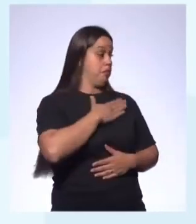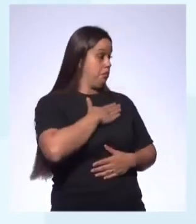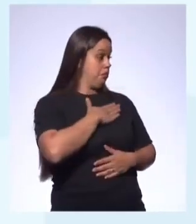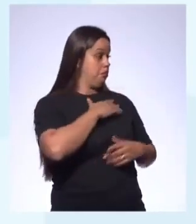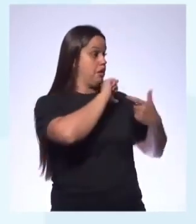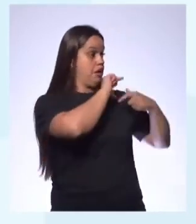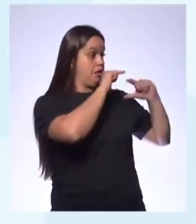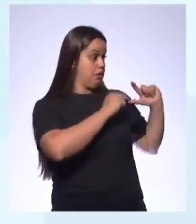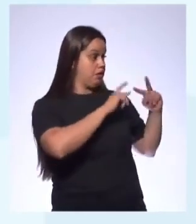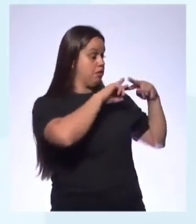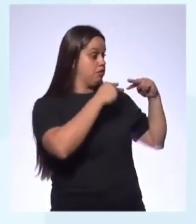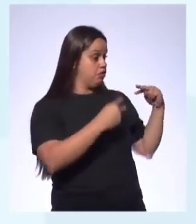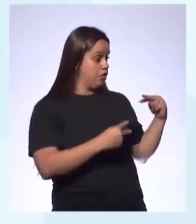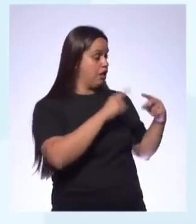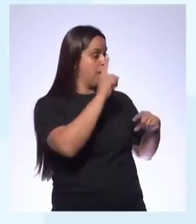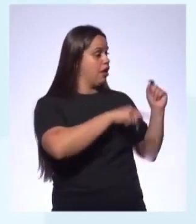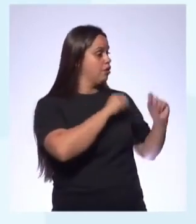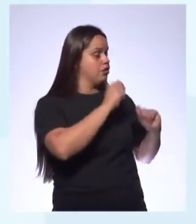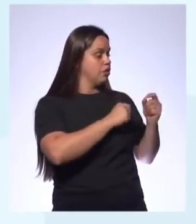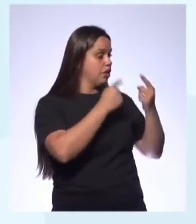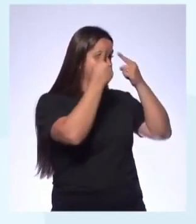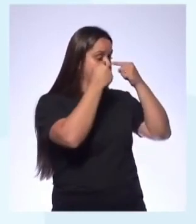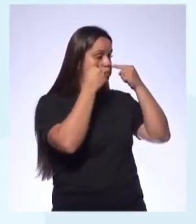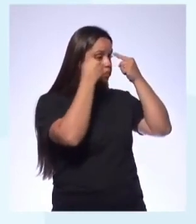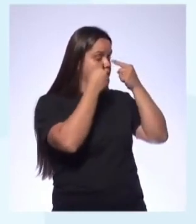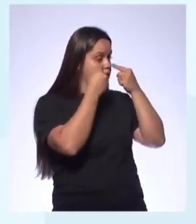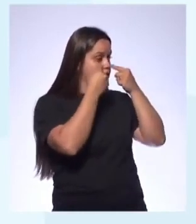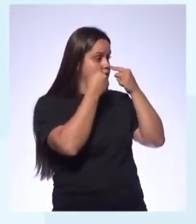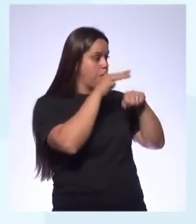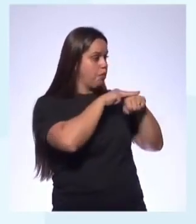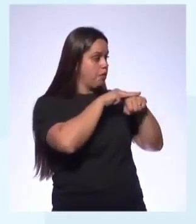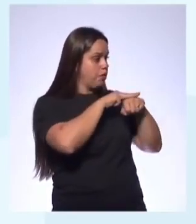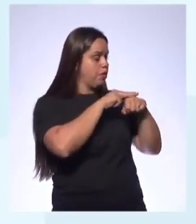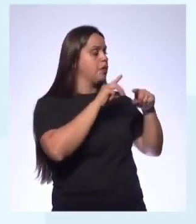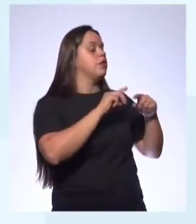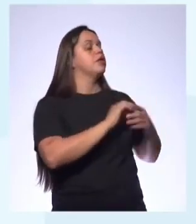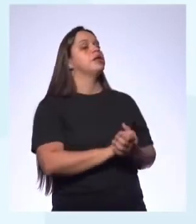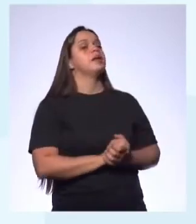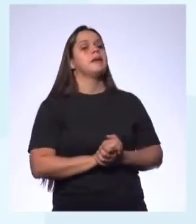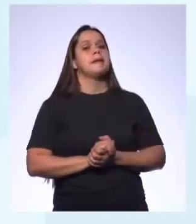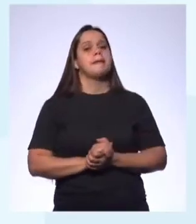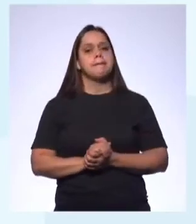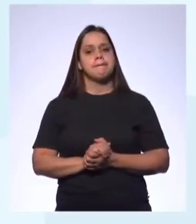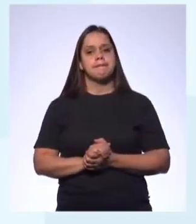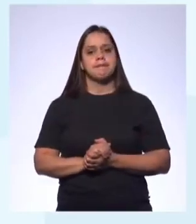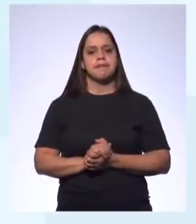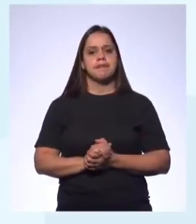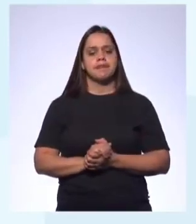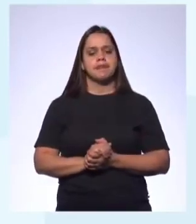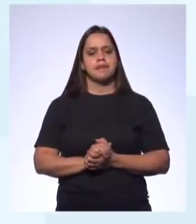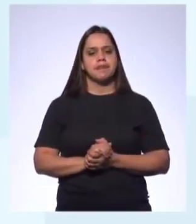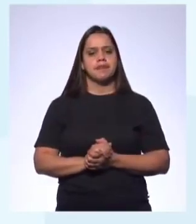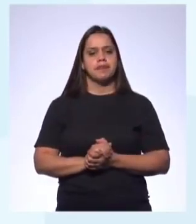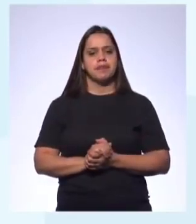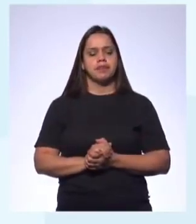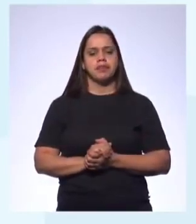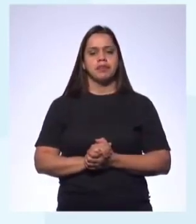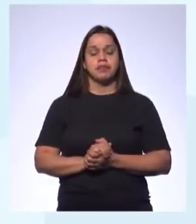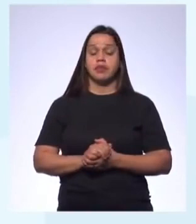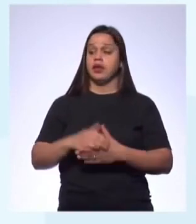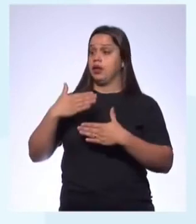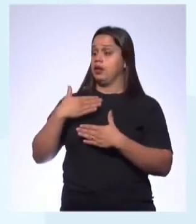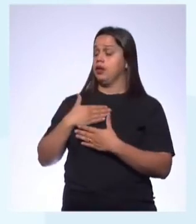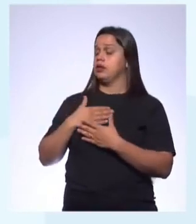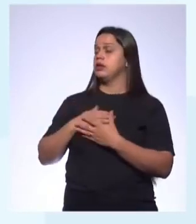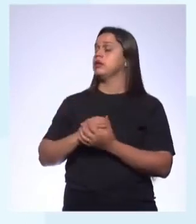herança genética são os meus olhos castanhos. My generic inheritance is my brown eyes. My generic